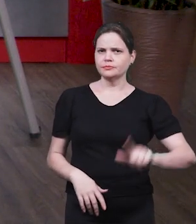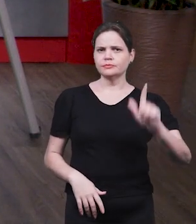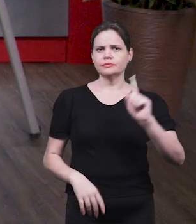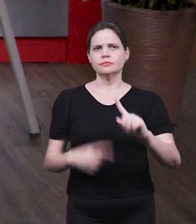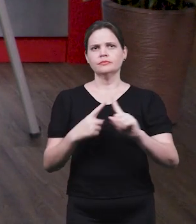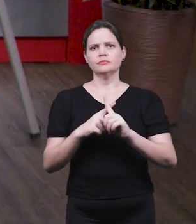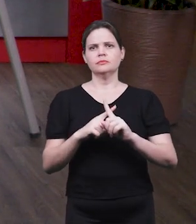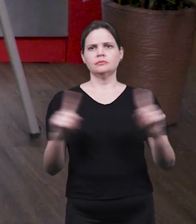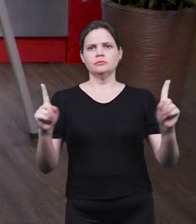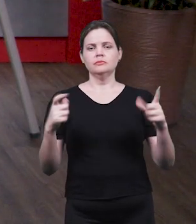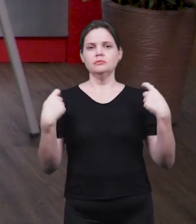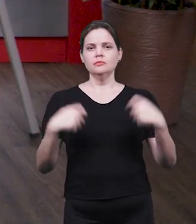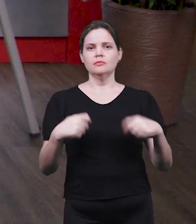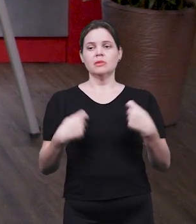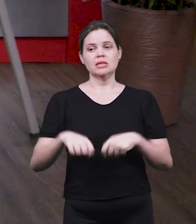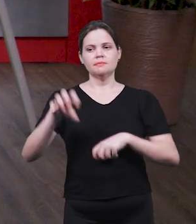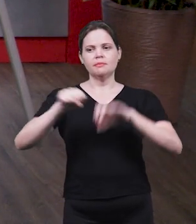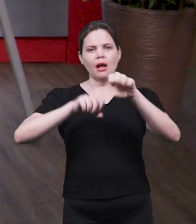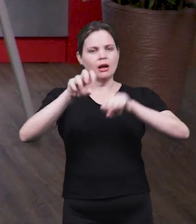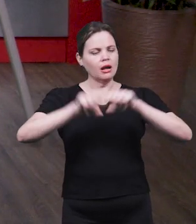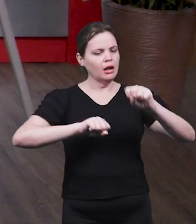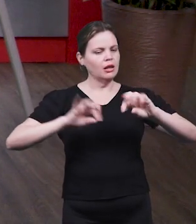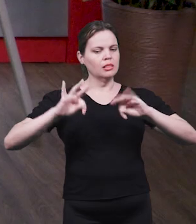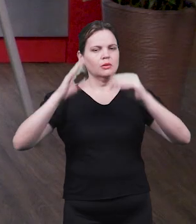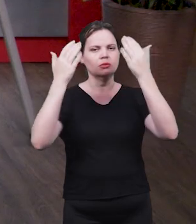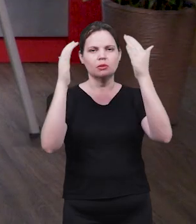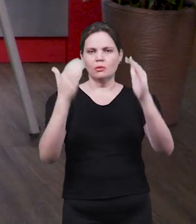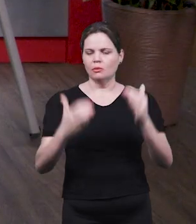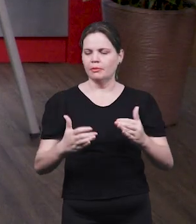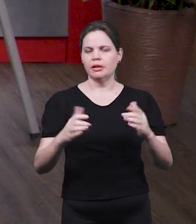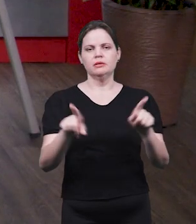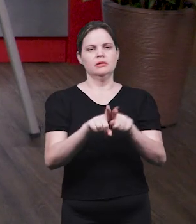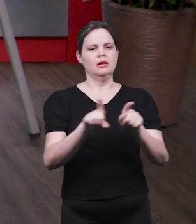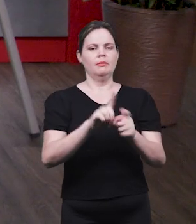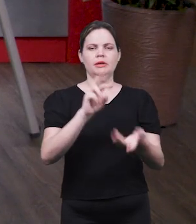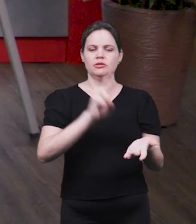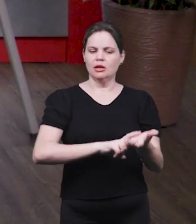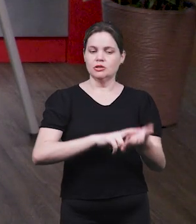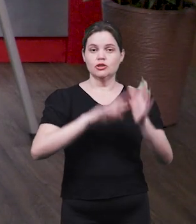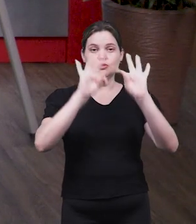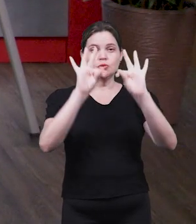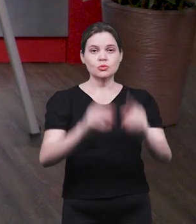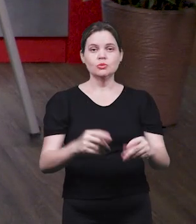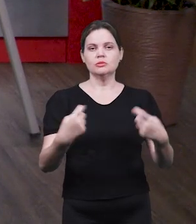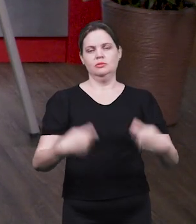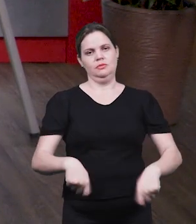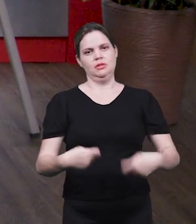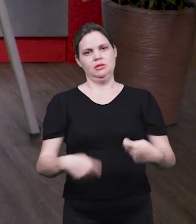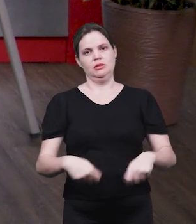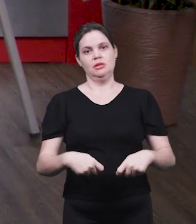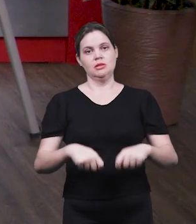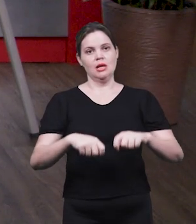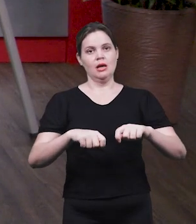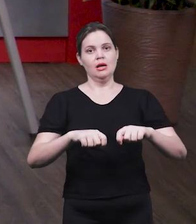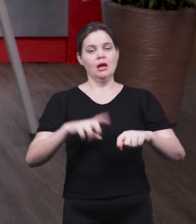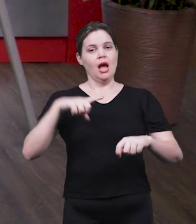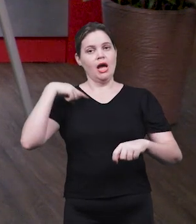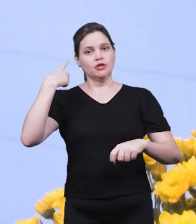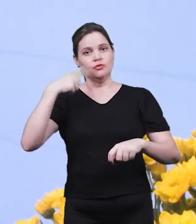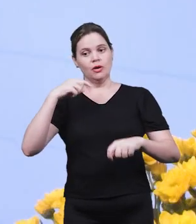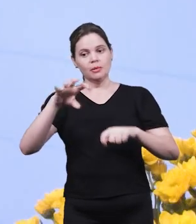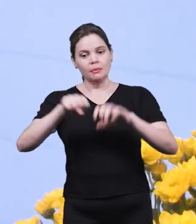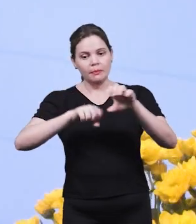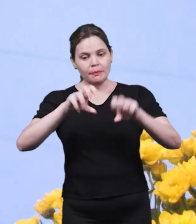o exame dos documentos, da situação registral, e o advogado seria o